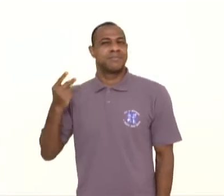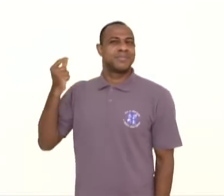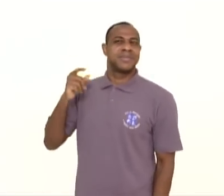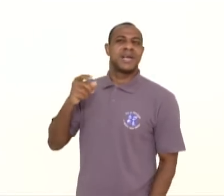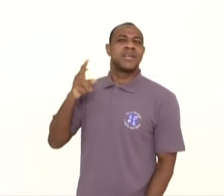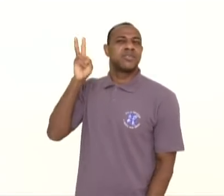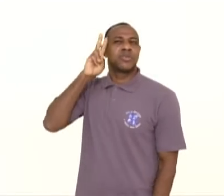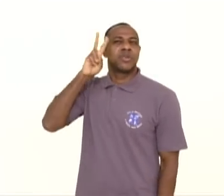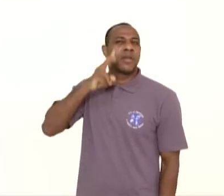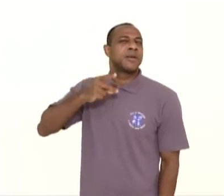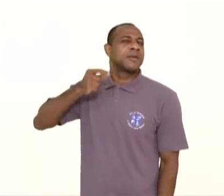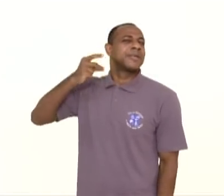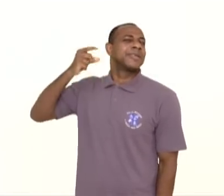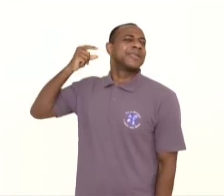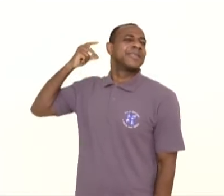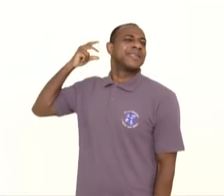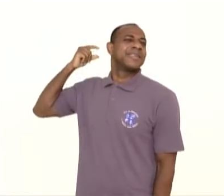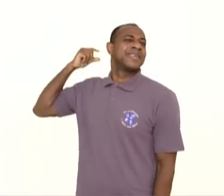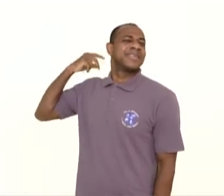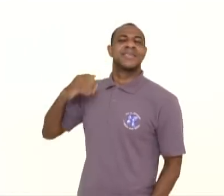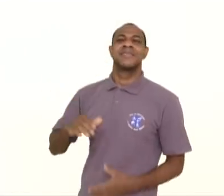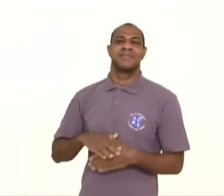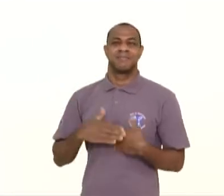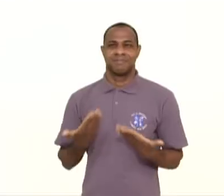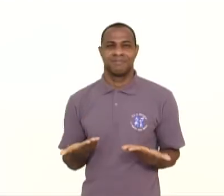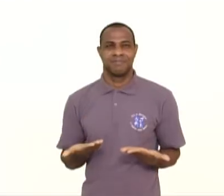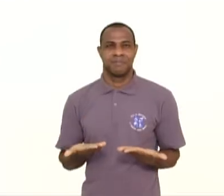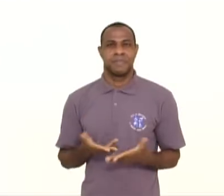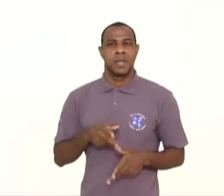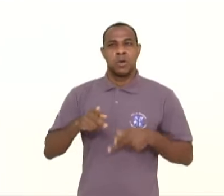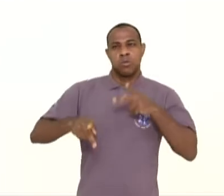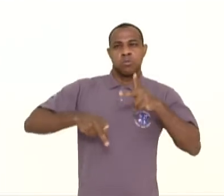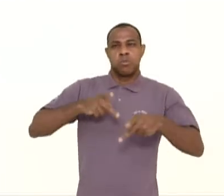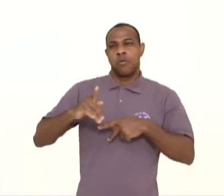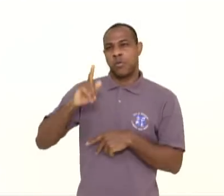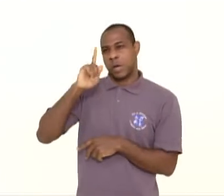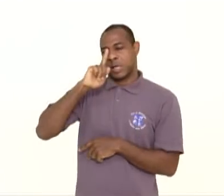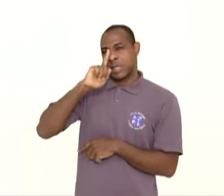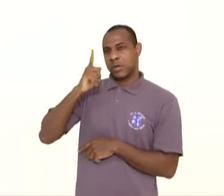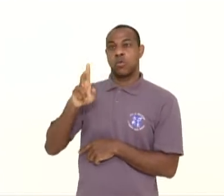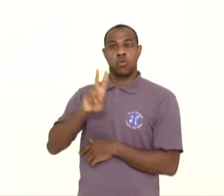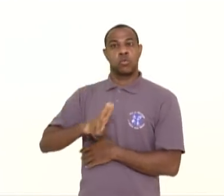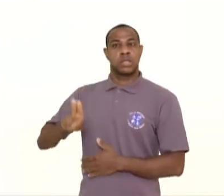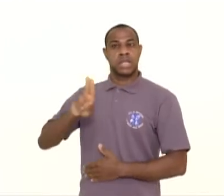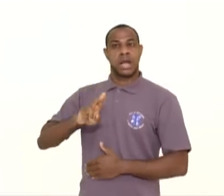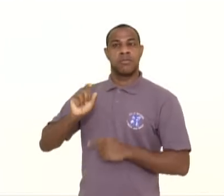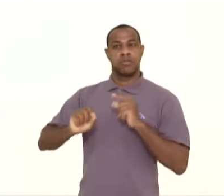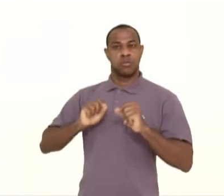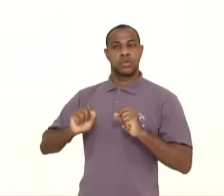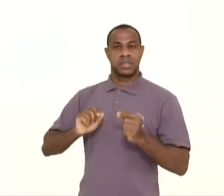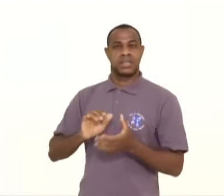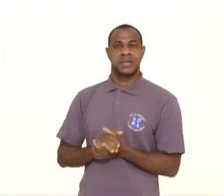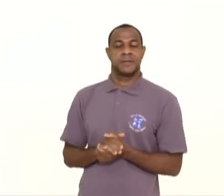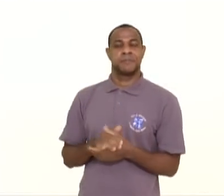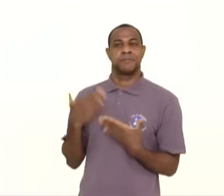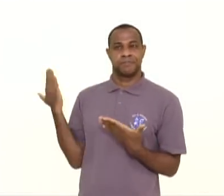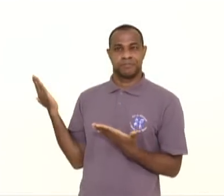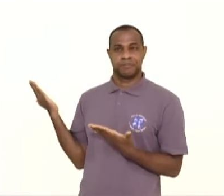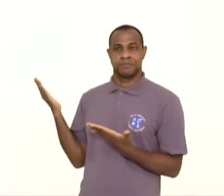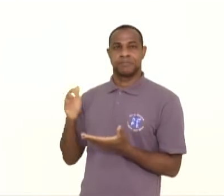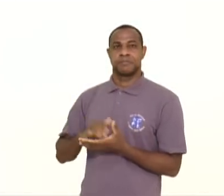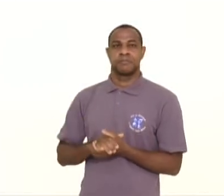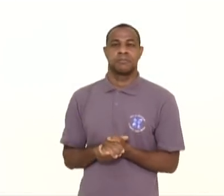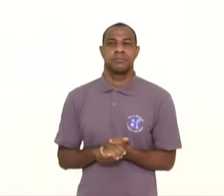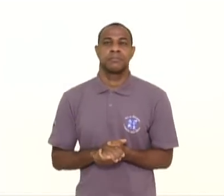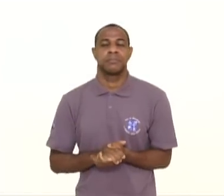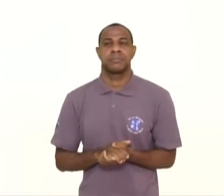lá, como início das civilizações, né? Então os povos gregos utilizavam muito de lutas, que nós já vimos nas nossas aulas, né? Então nós já vimos